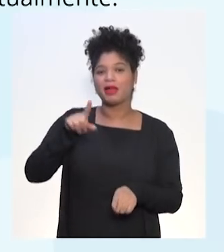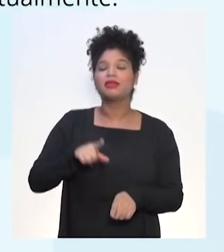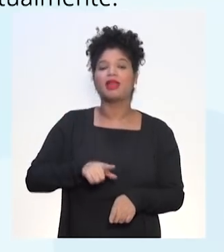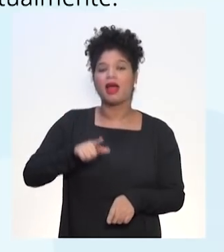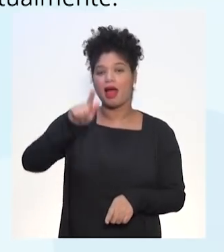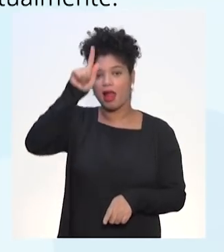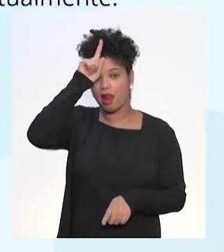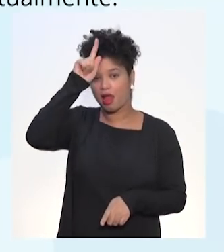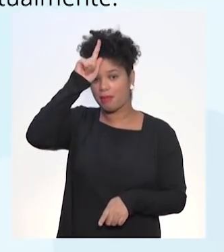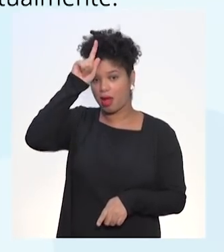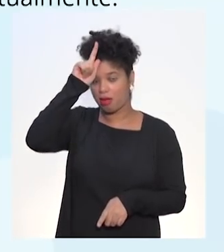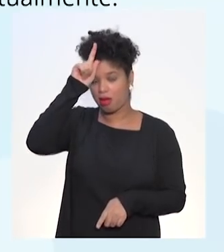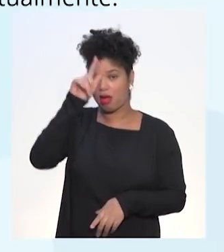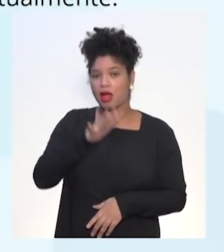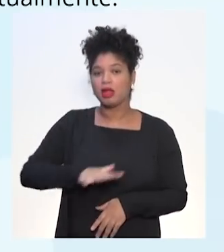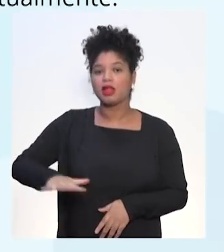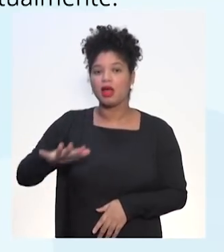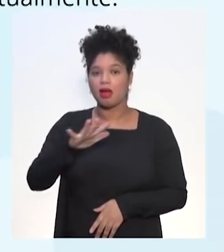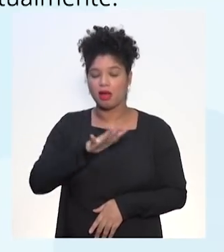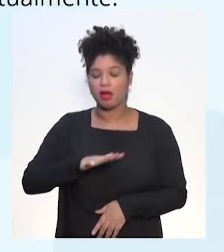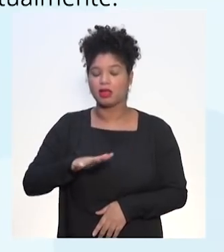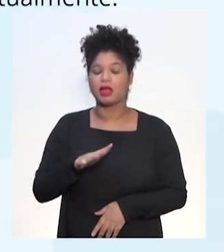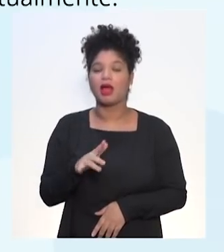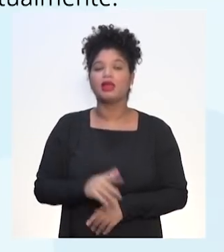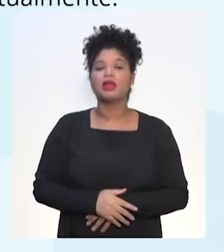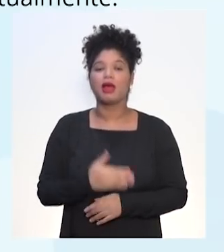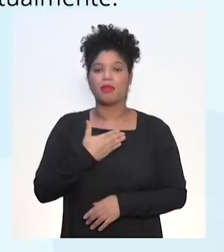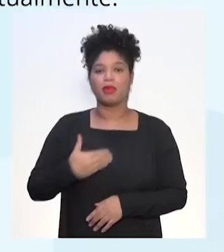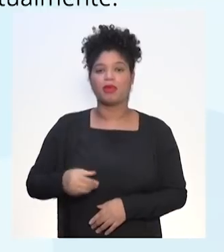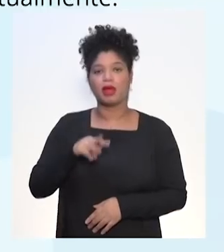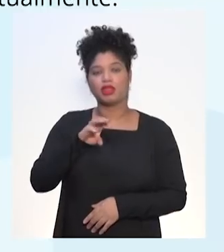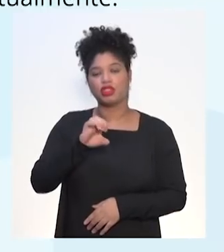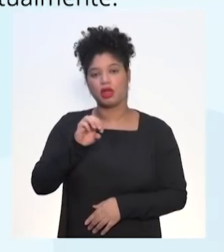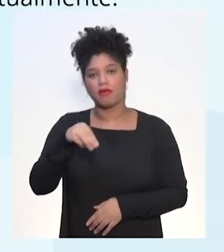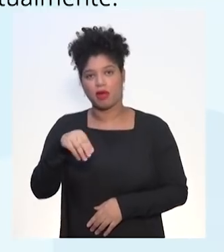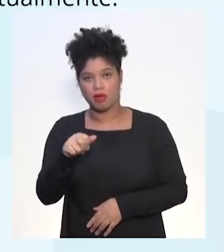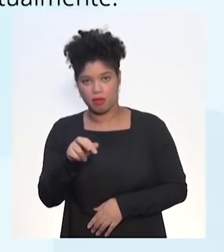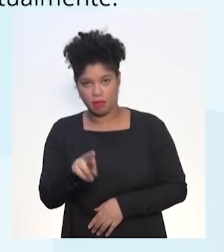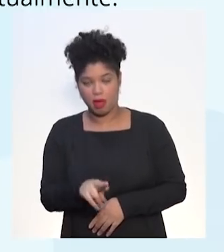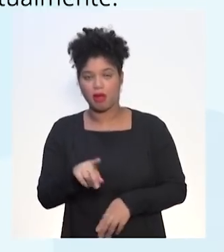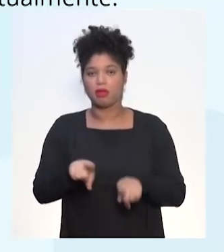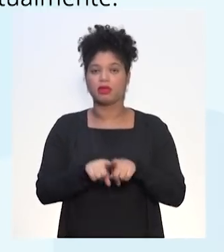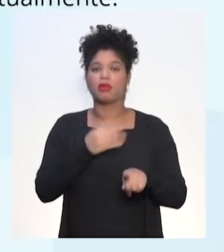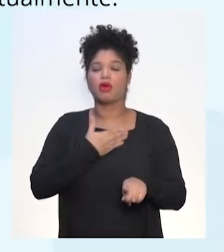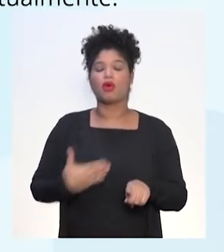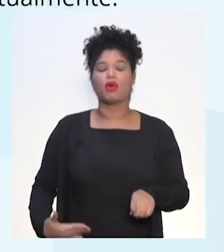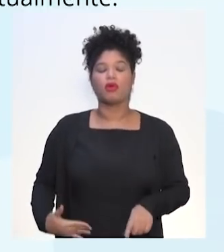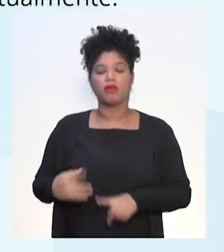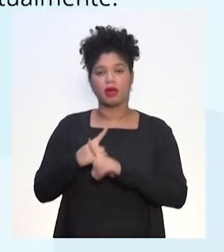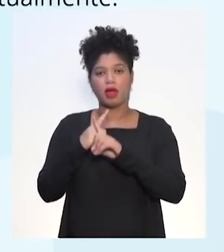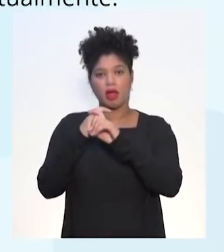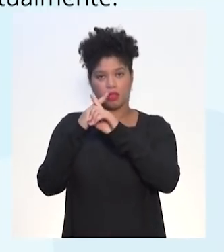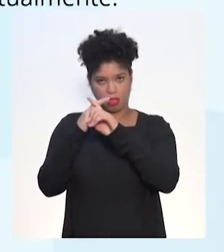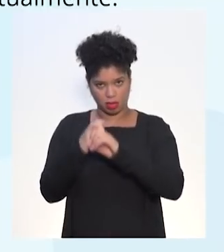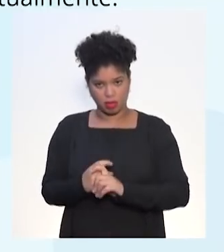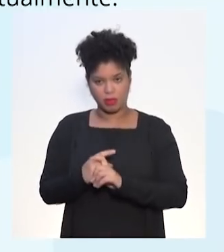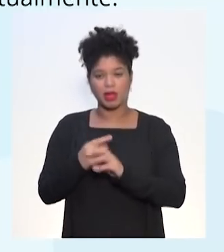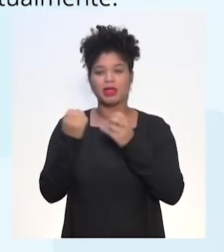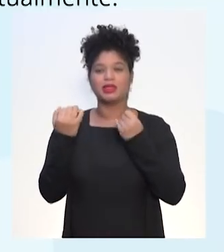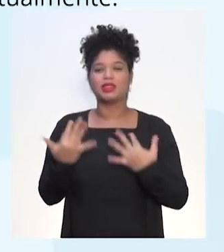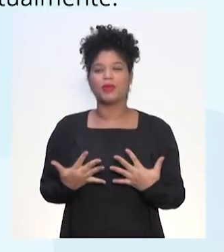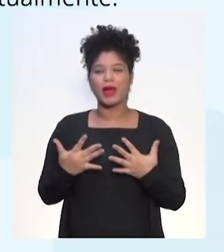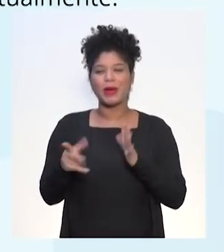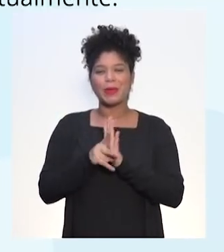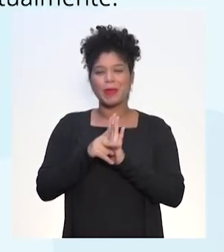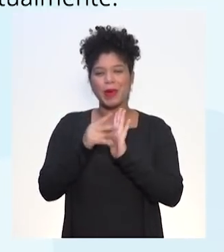Weimar e apresentar a ascensão da ideologia hitlerista, que é o nazismo, e apontar vertentes dessa matriz